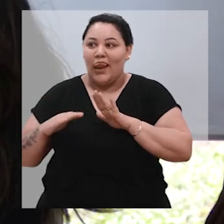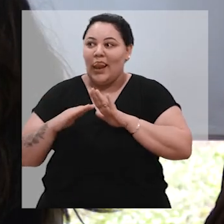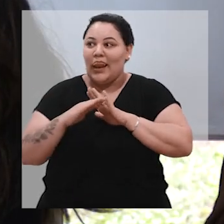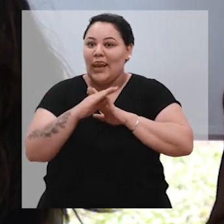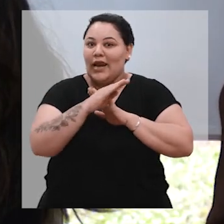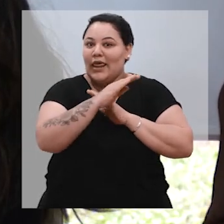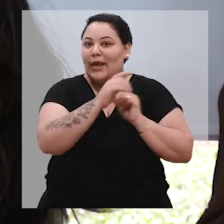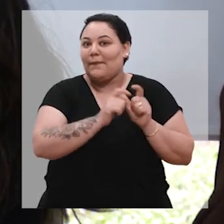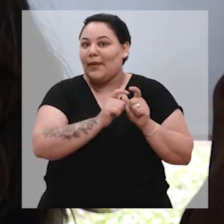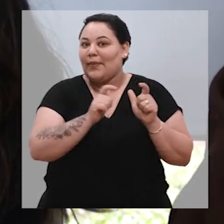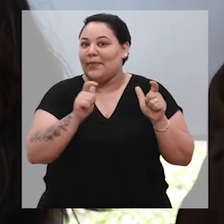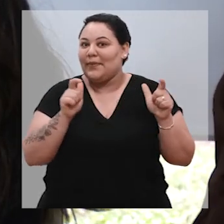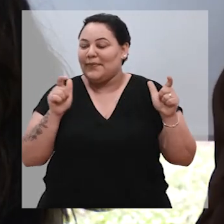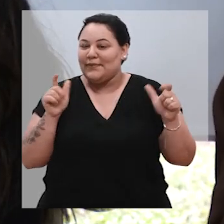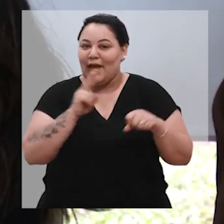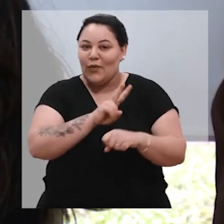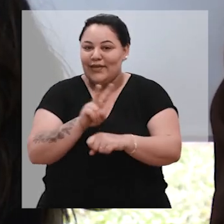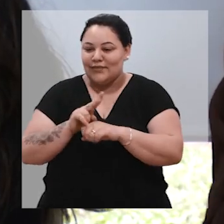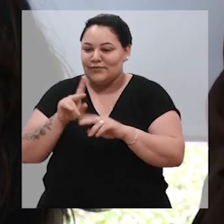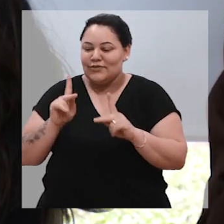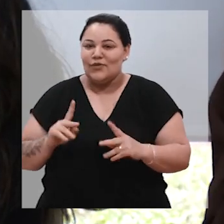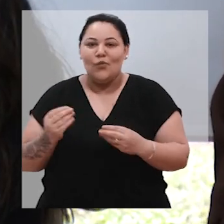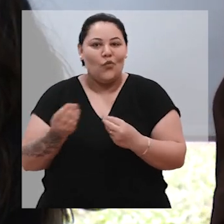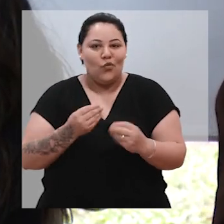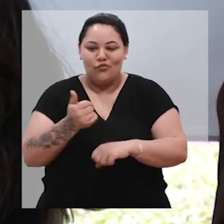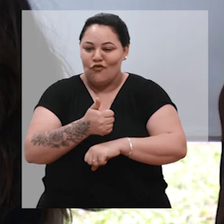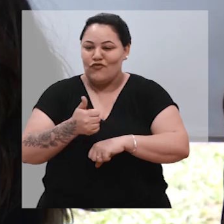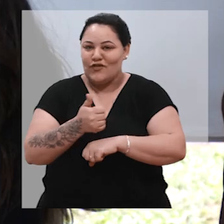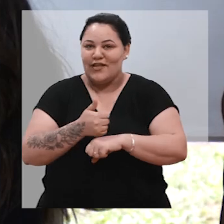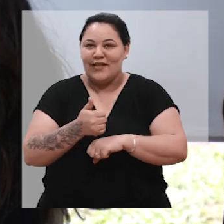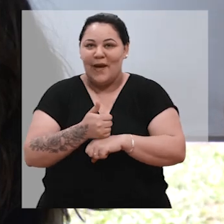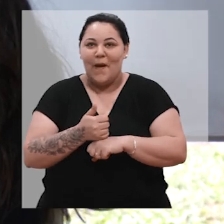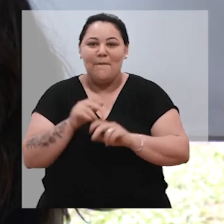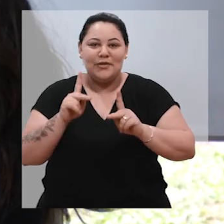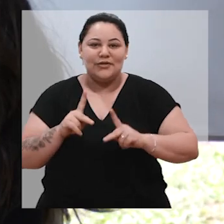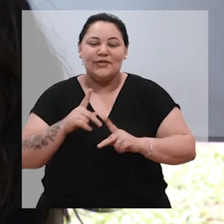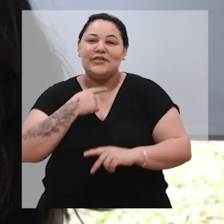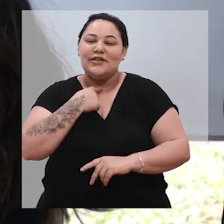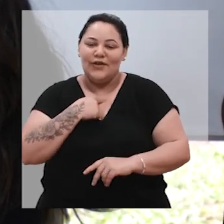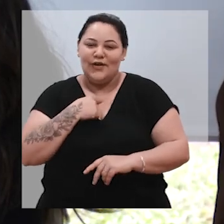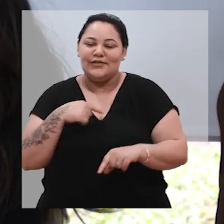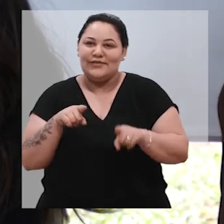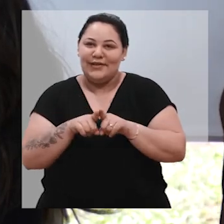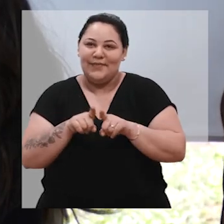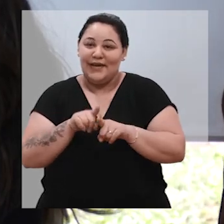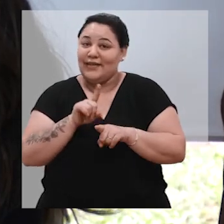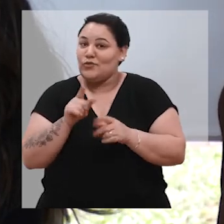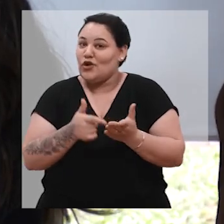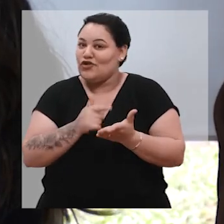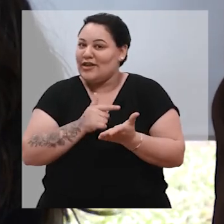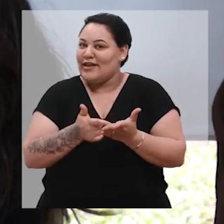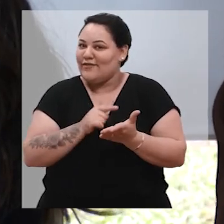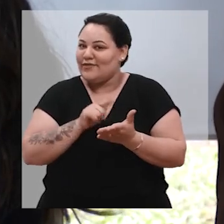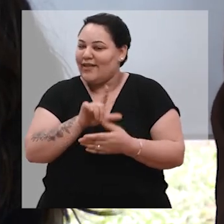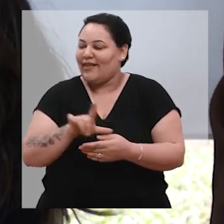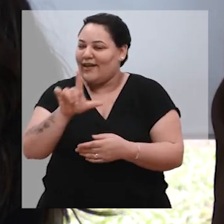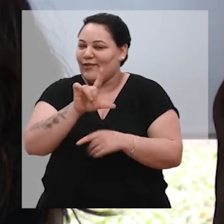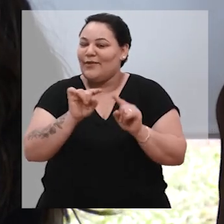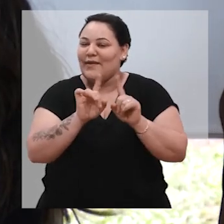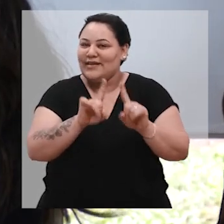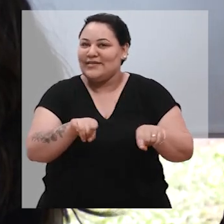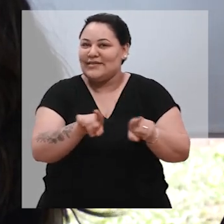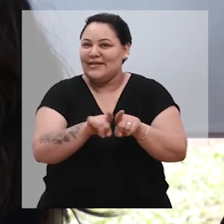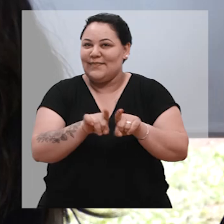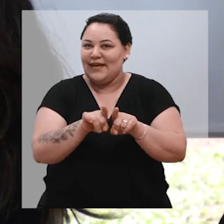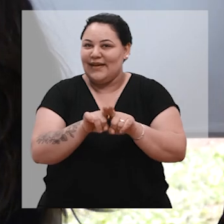sendo cuidada por gente muito profissional e por gente que gosta não só de livros, não só de literatura, mas de